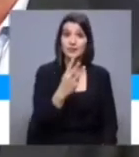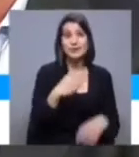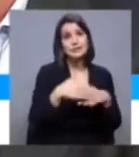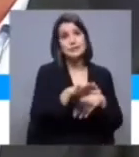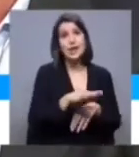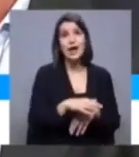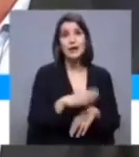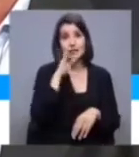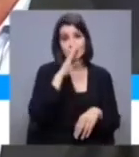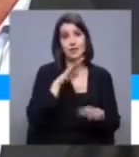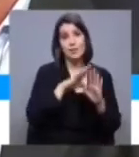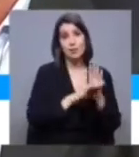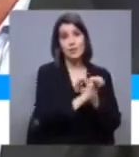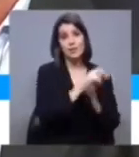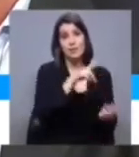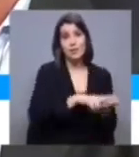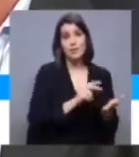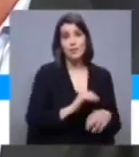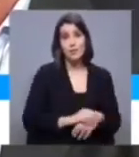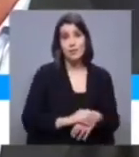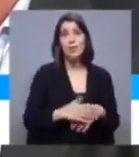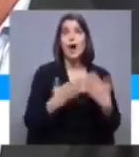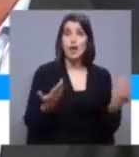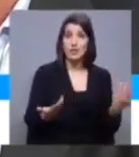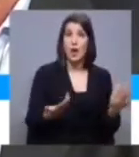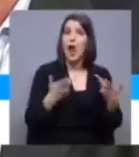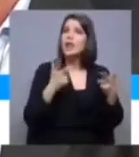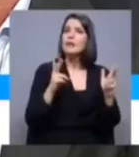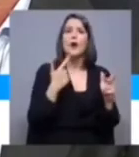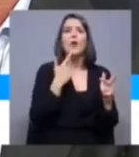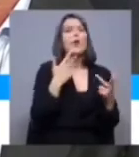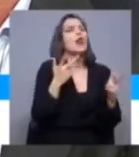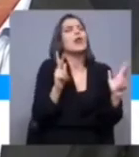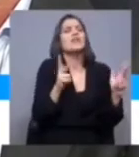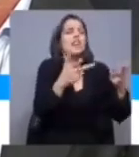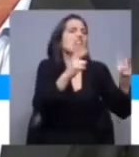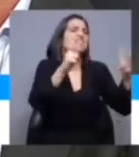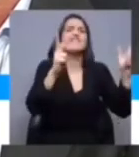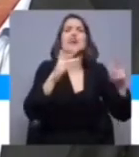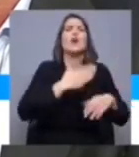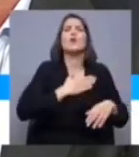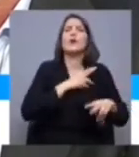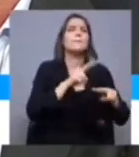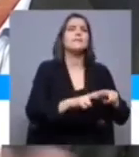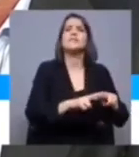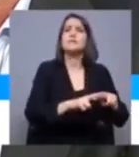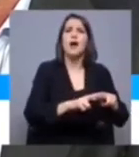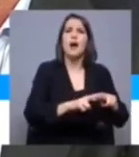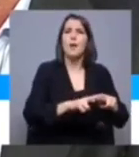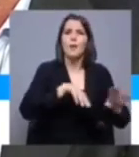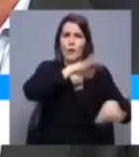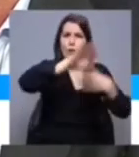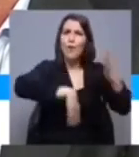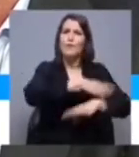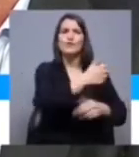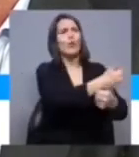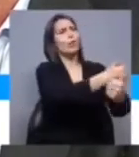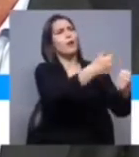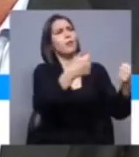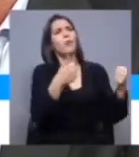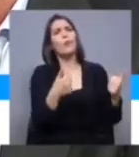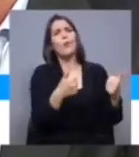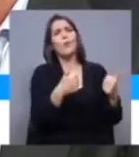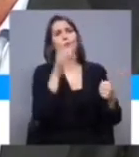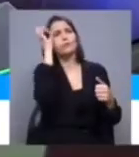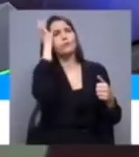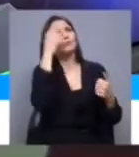do segundo programa de João Coutinho de Figueiredo. Ou seja, os liberais são tão liberais que não querem ninguém na prisão. Acham que isto é bandalheira generalizada está porreira. E,